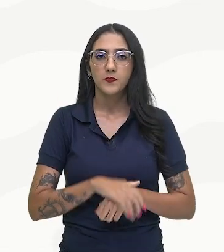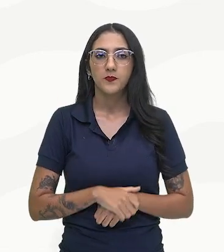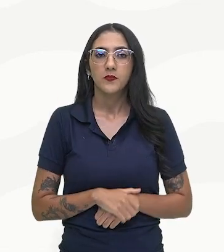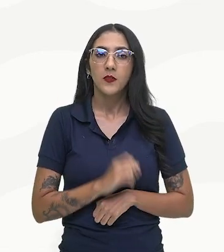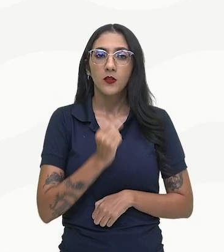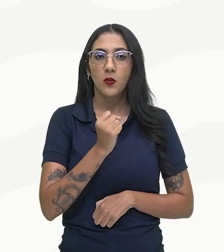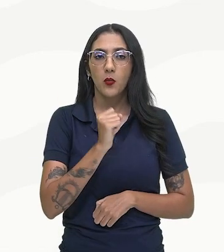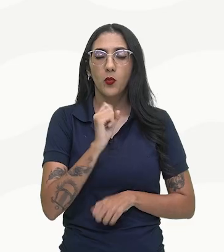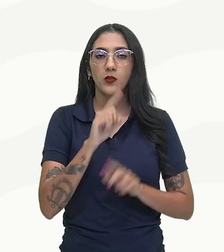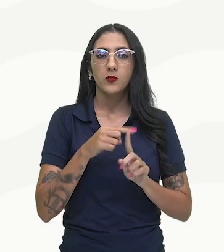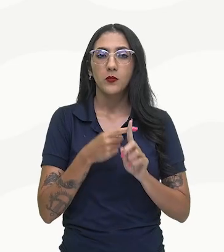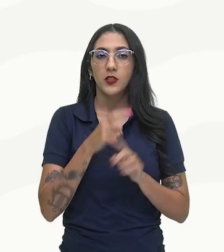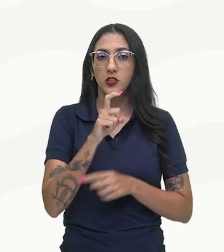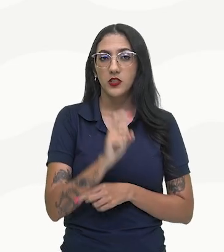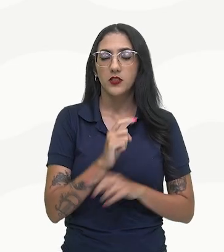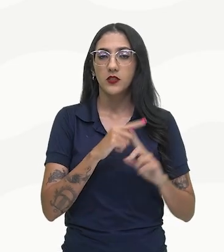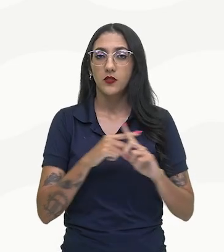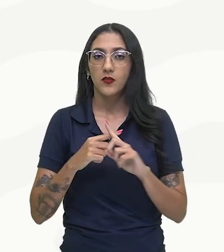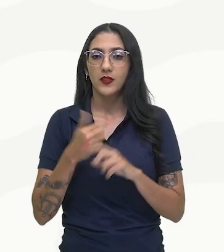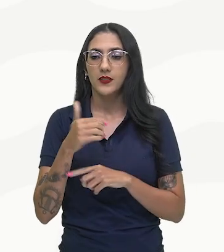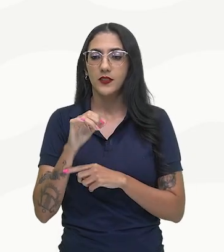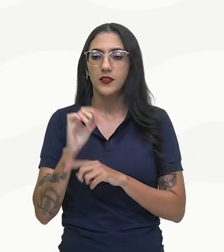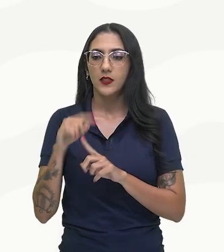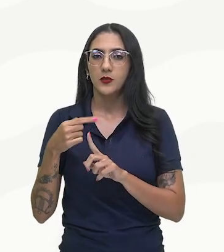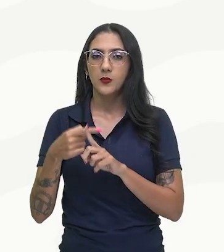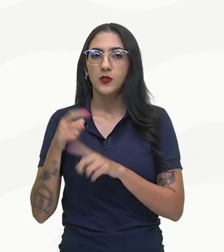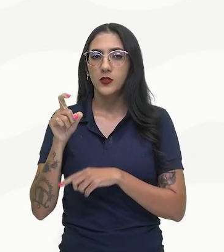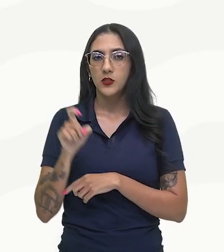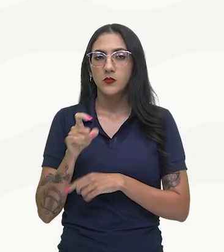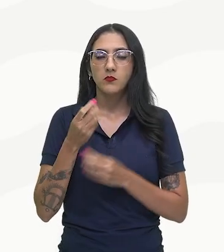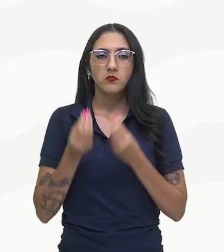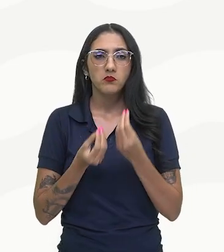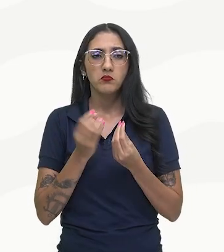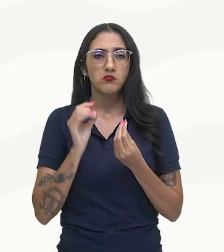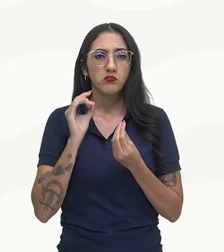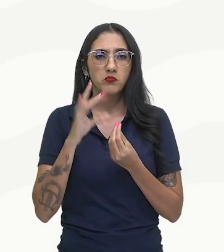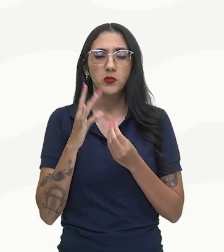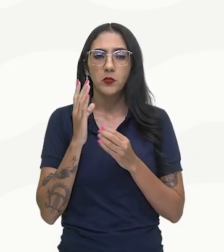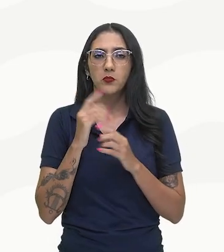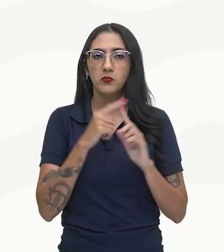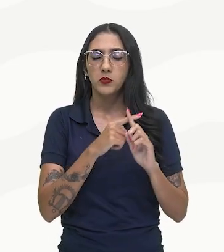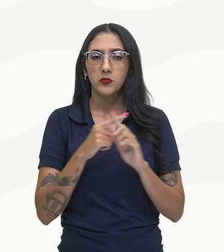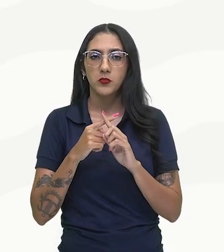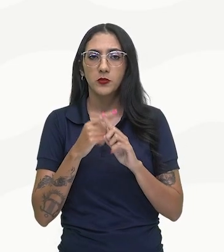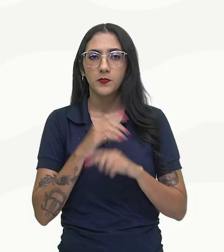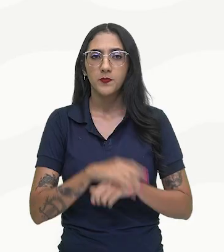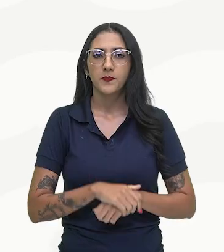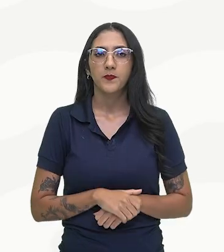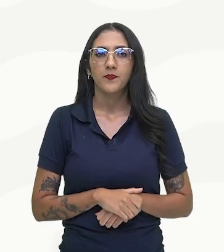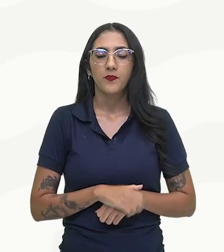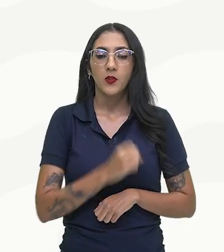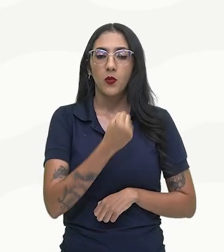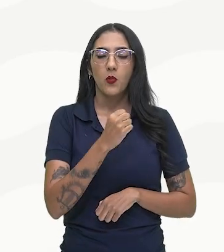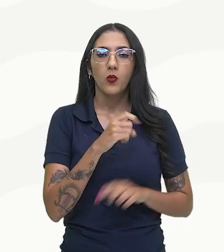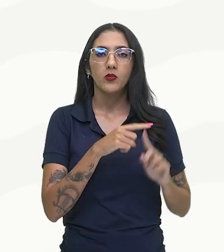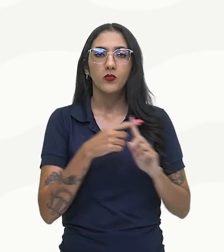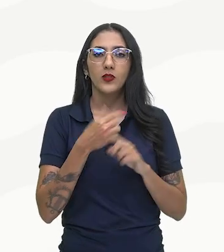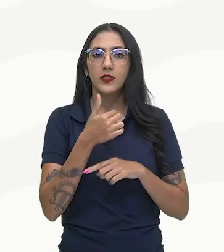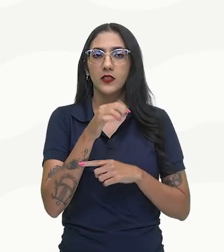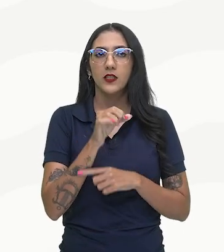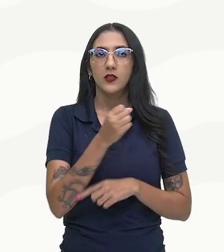x vezes 10 mais x. E como que a gente faz? A gente multiplica. 8 vezes 10,